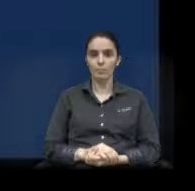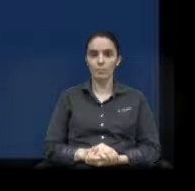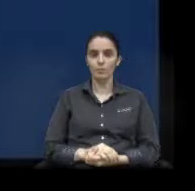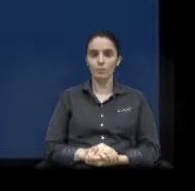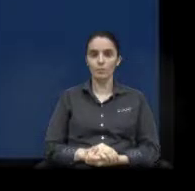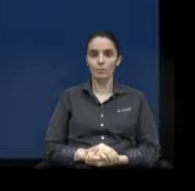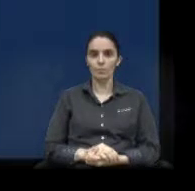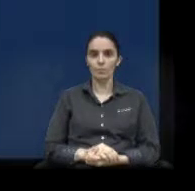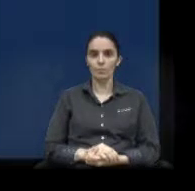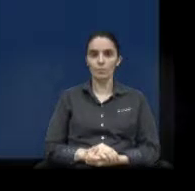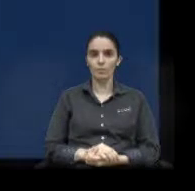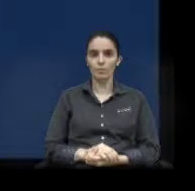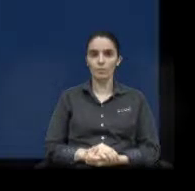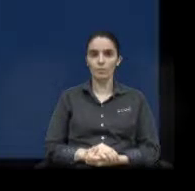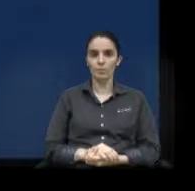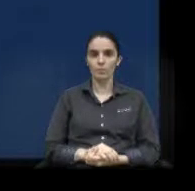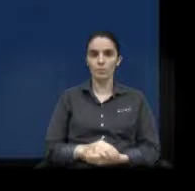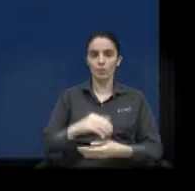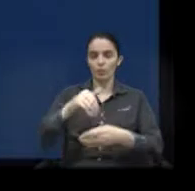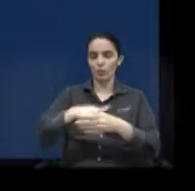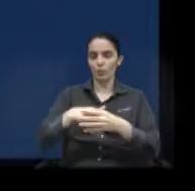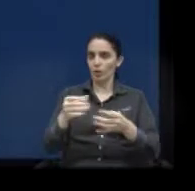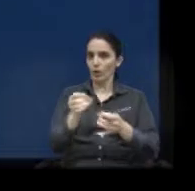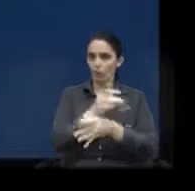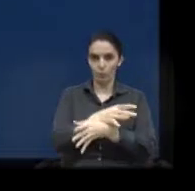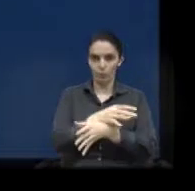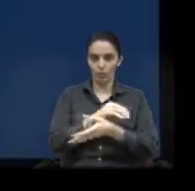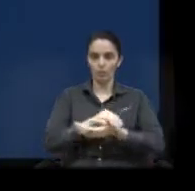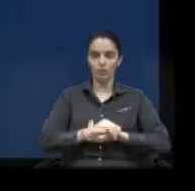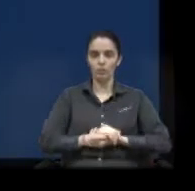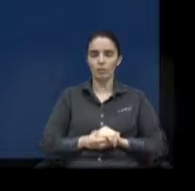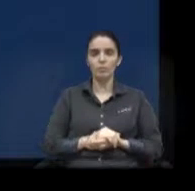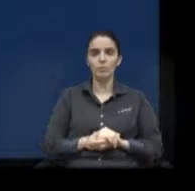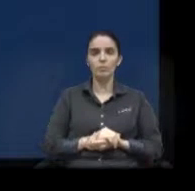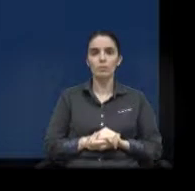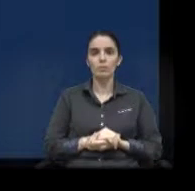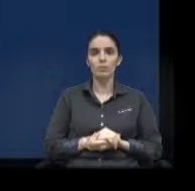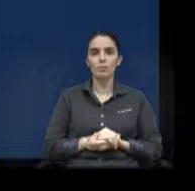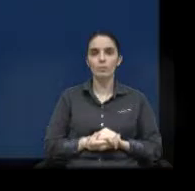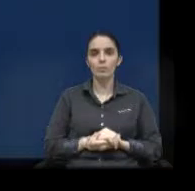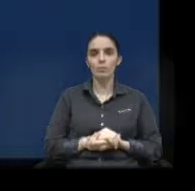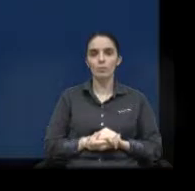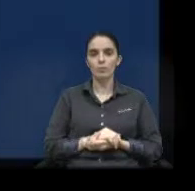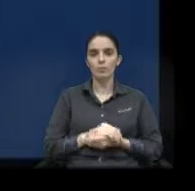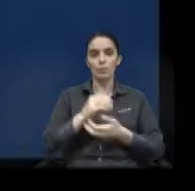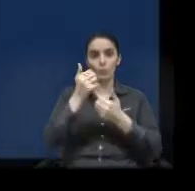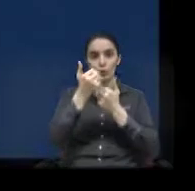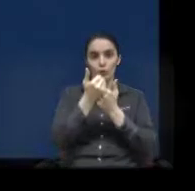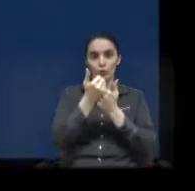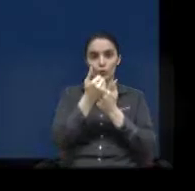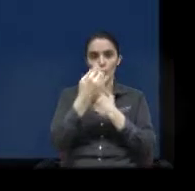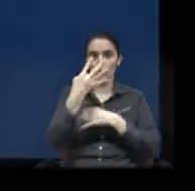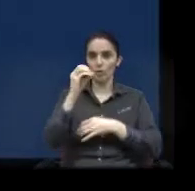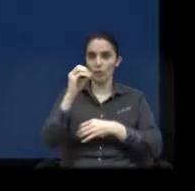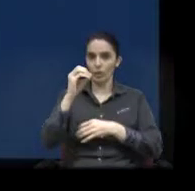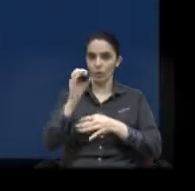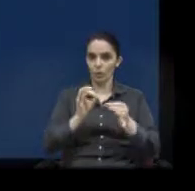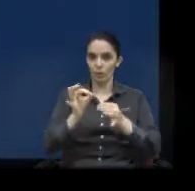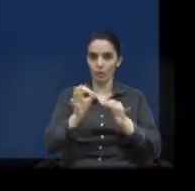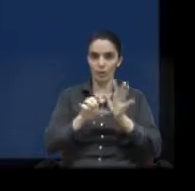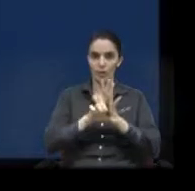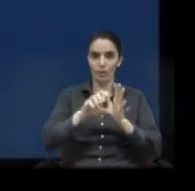Está encerrada a votação. Substitutivo número 40 ao projeto